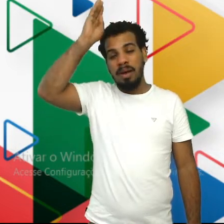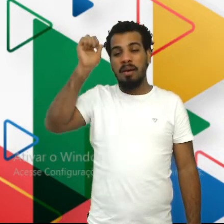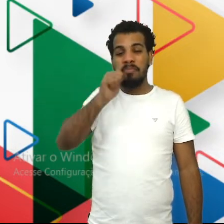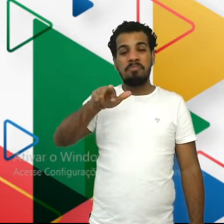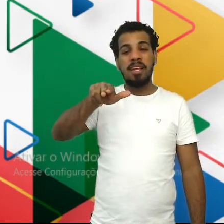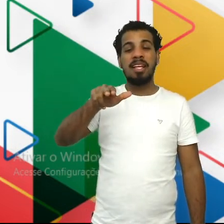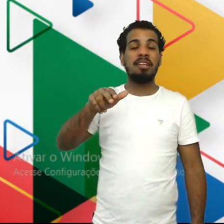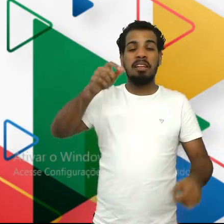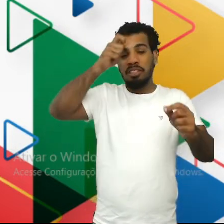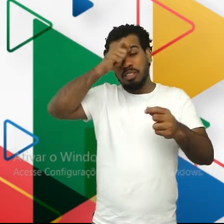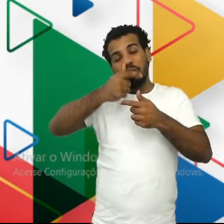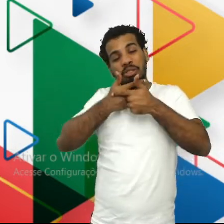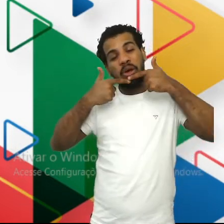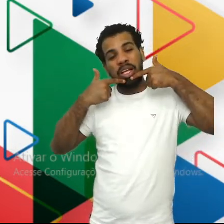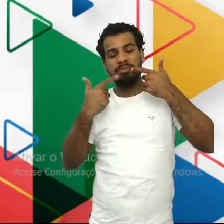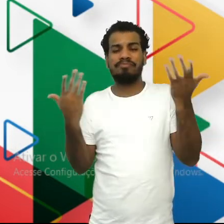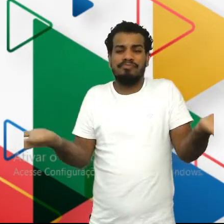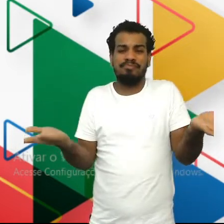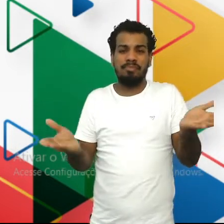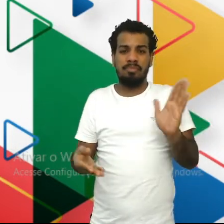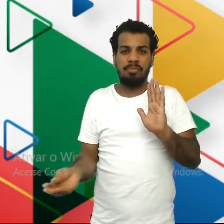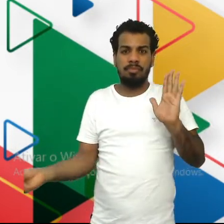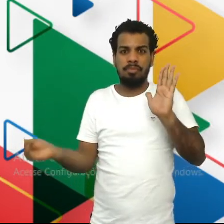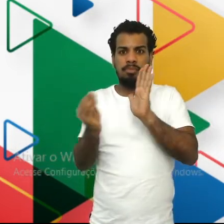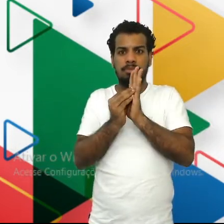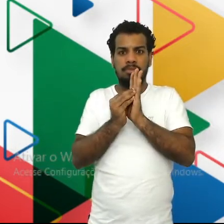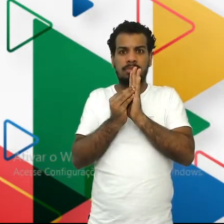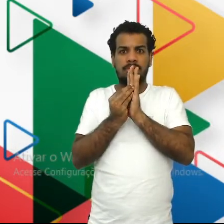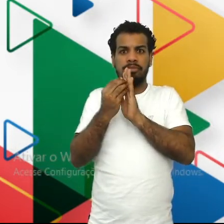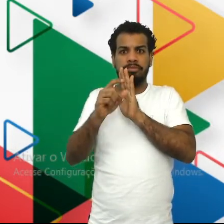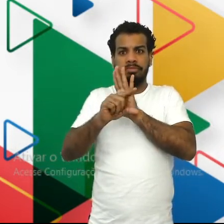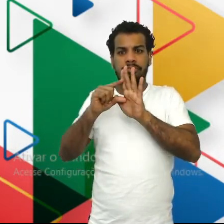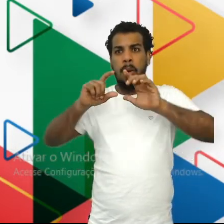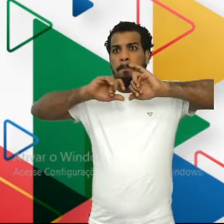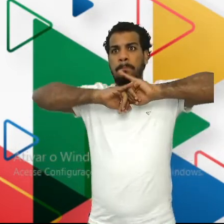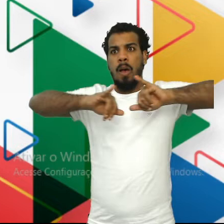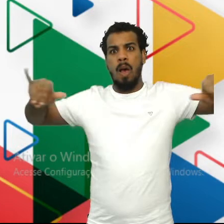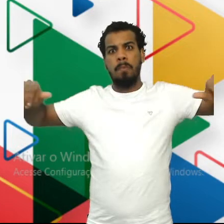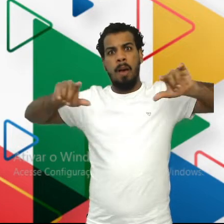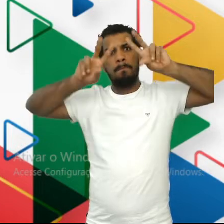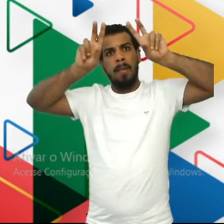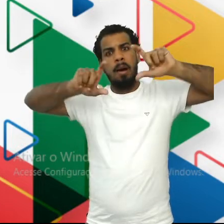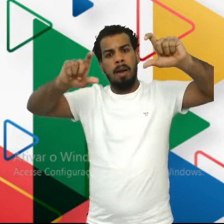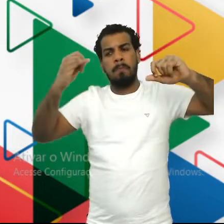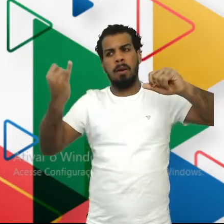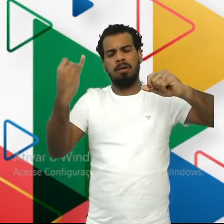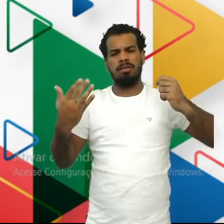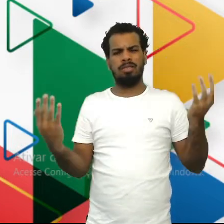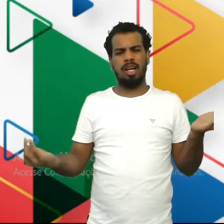Inclusive, essa notícia está na lista das notícias mais estúpidas que foram contadas no decorrer aí